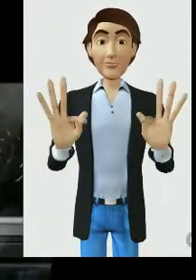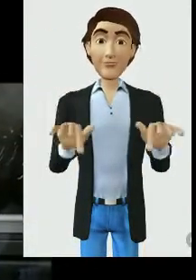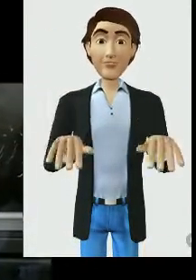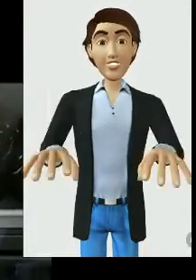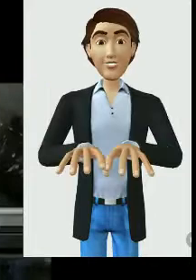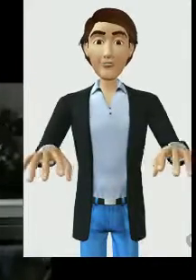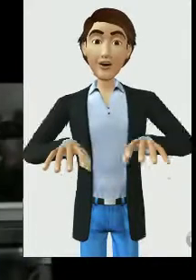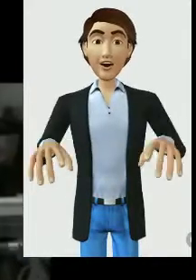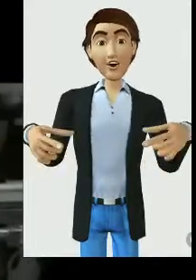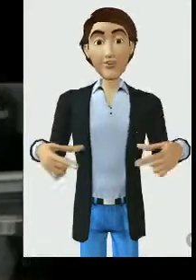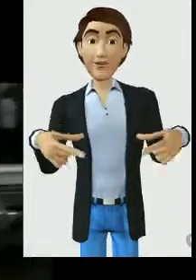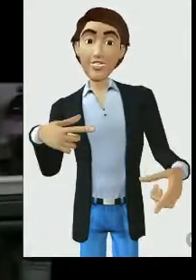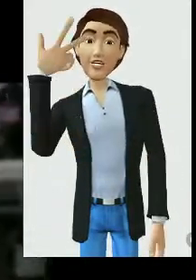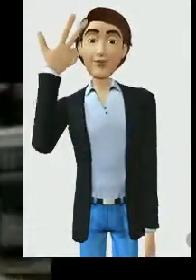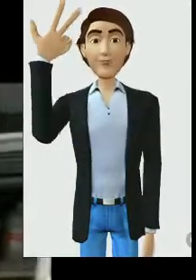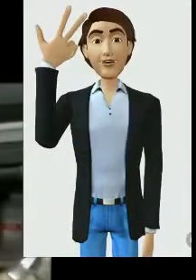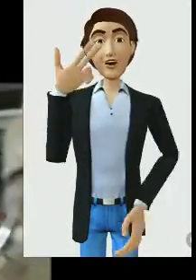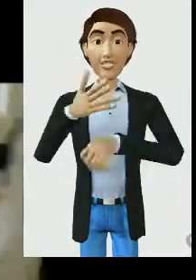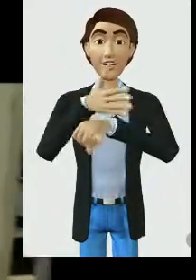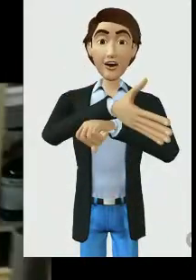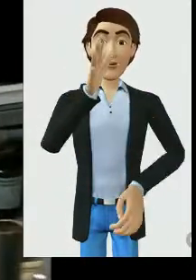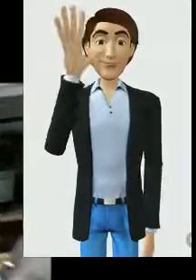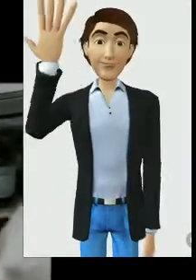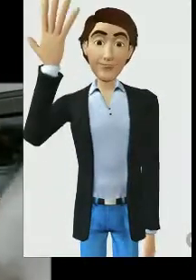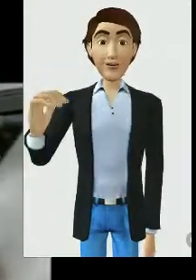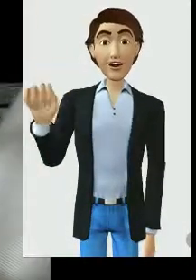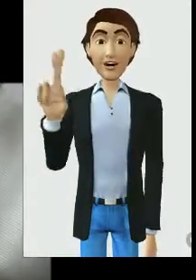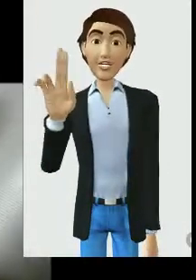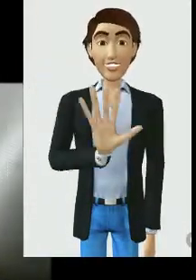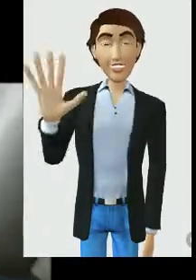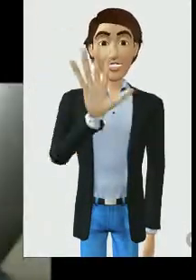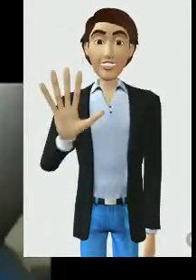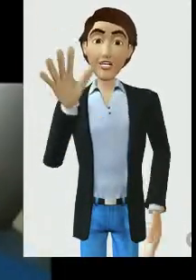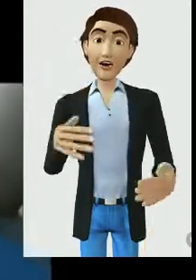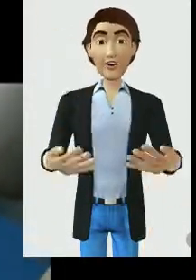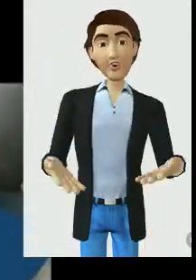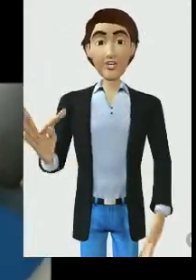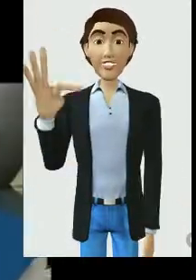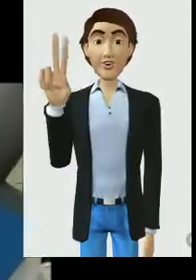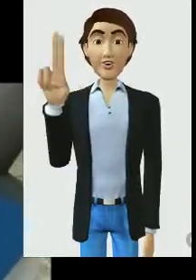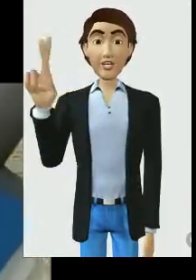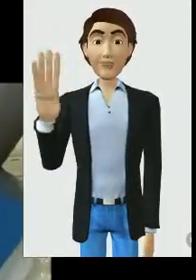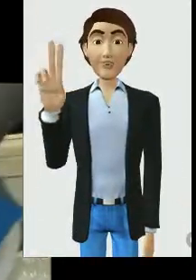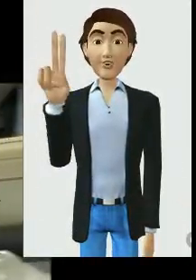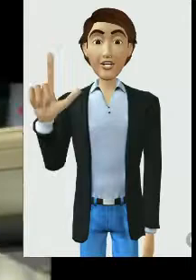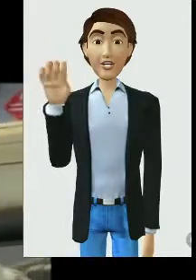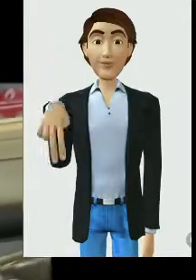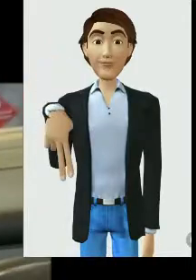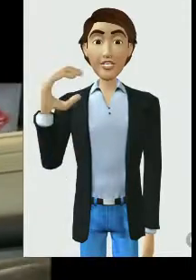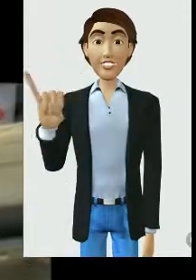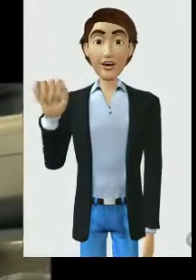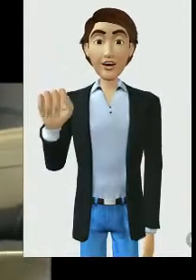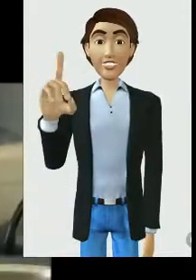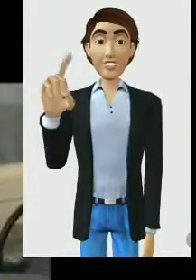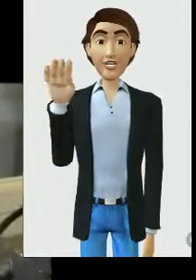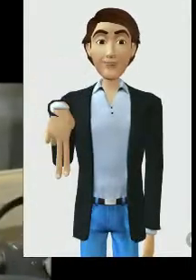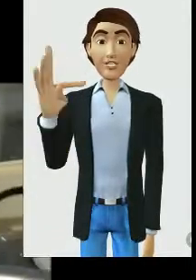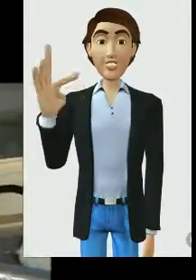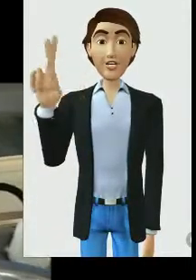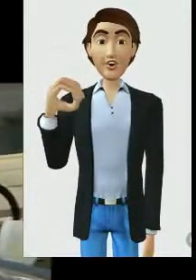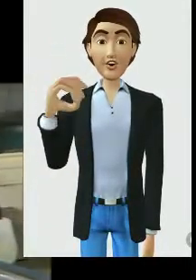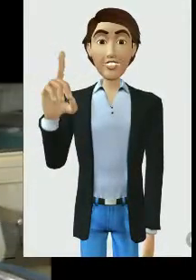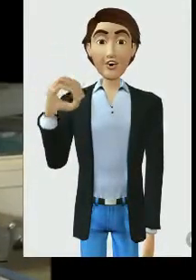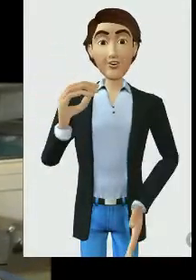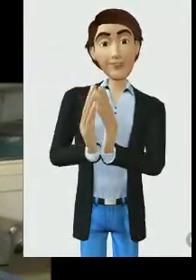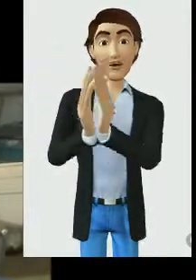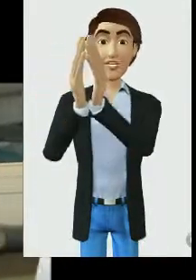turbulenta, tem uma chave no final do sistema, onde regula-se a entrada e a saída de ar quando a turbulência